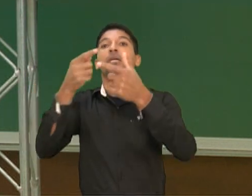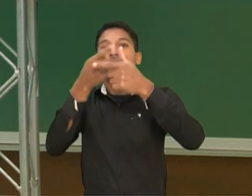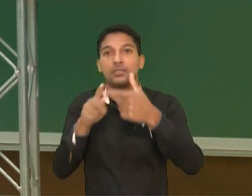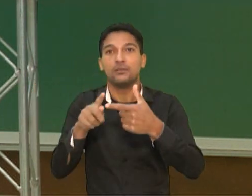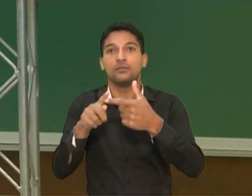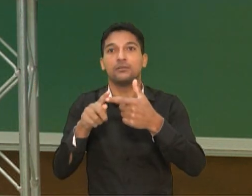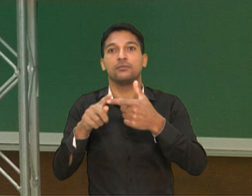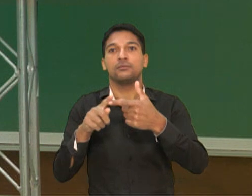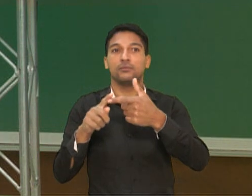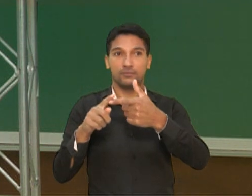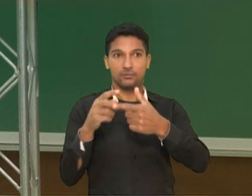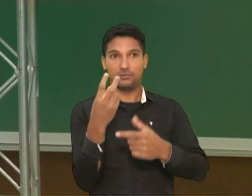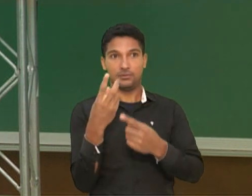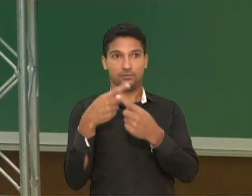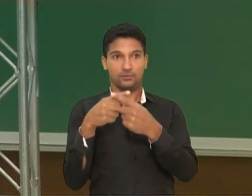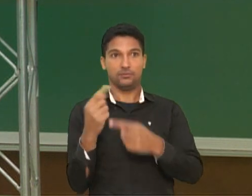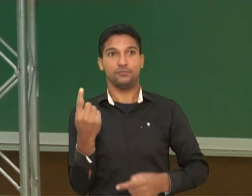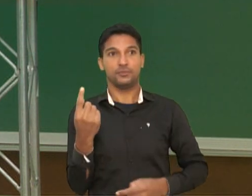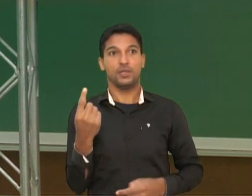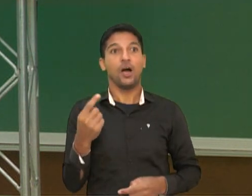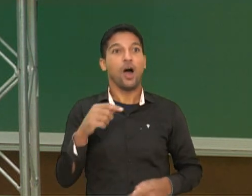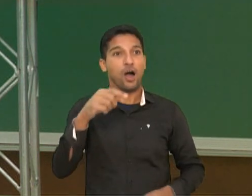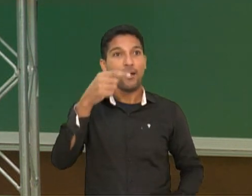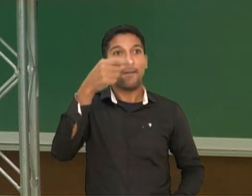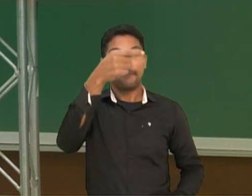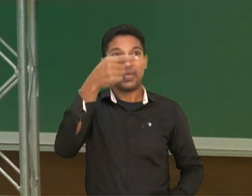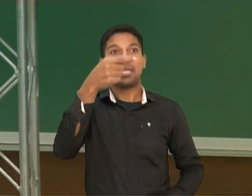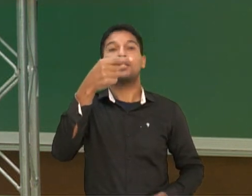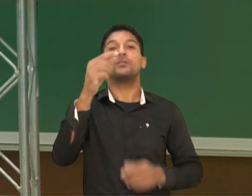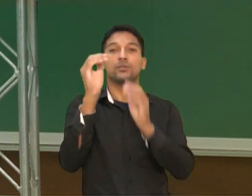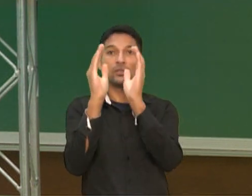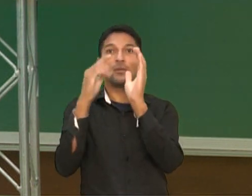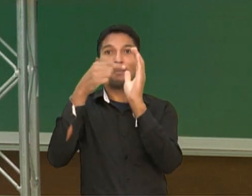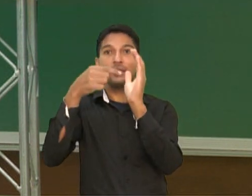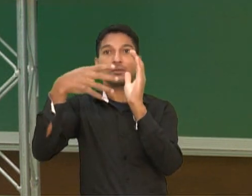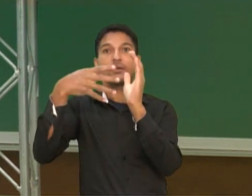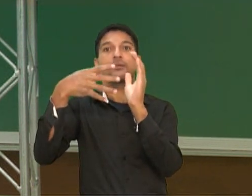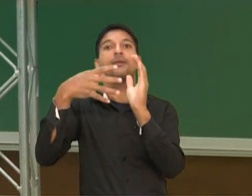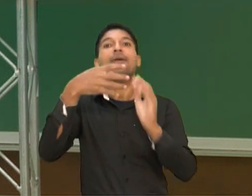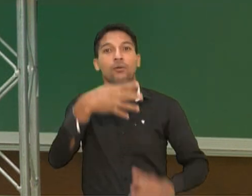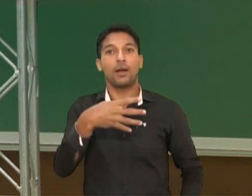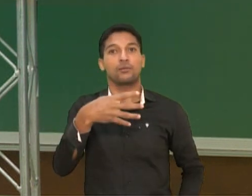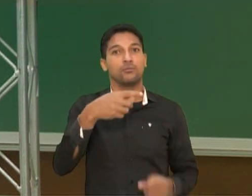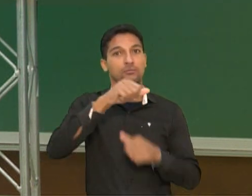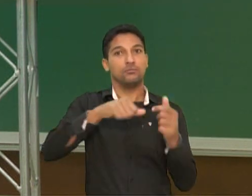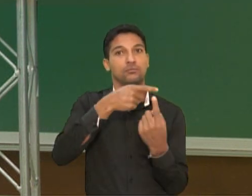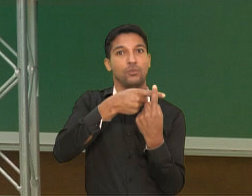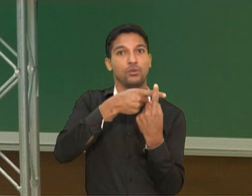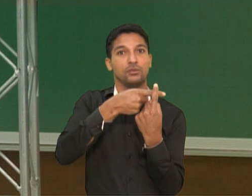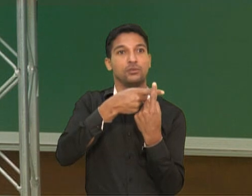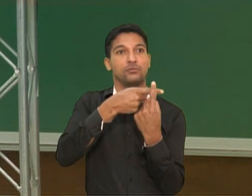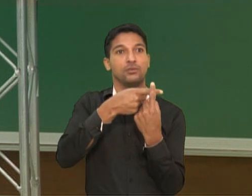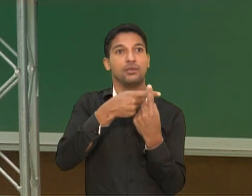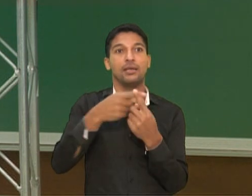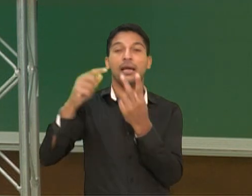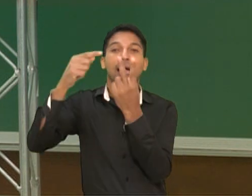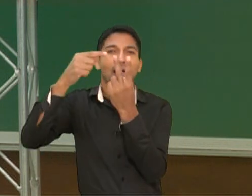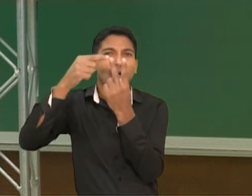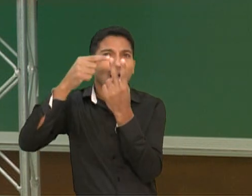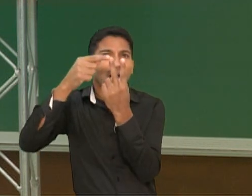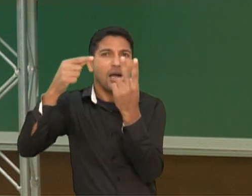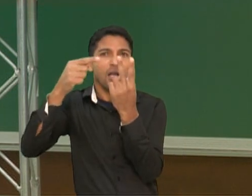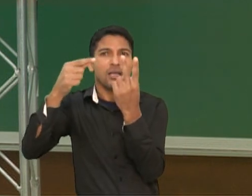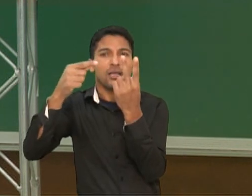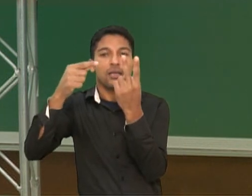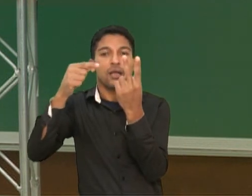1. Menos 4 é 4, a raiz quadrada de menos 4. Gente, você já está bem tranquilo,